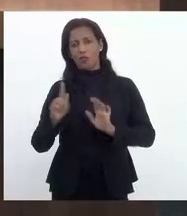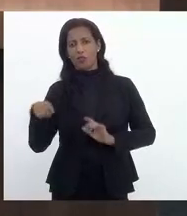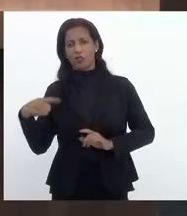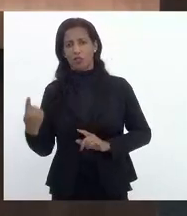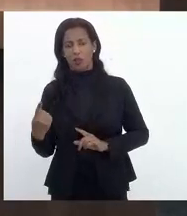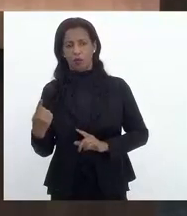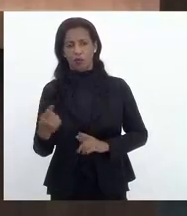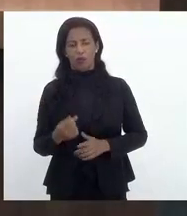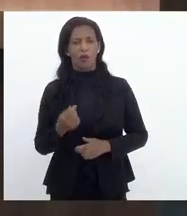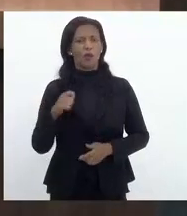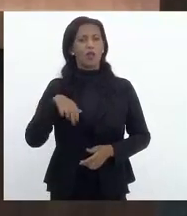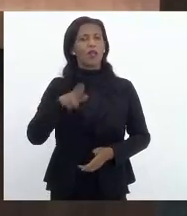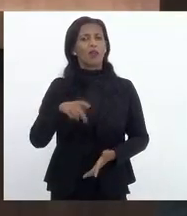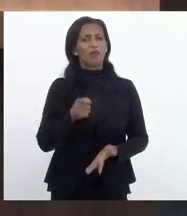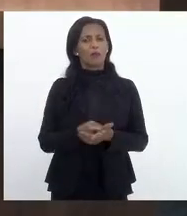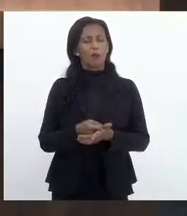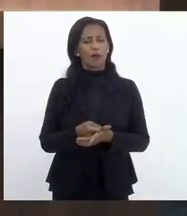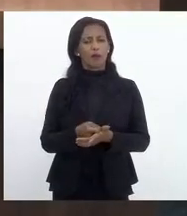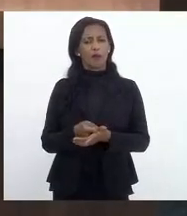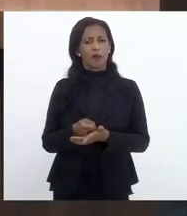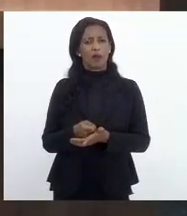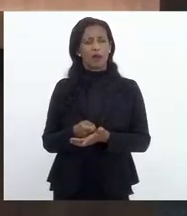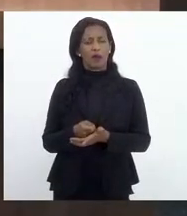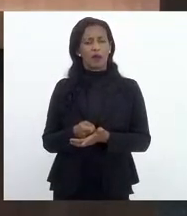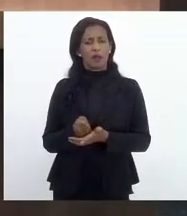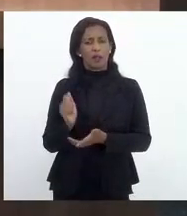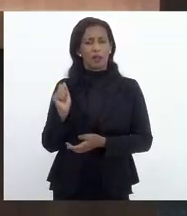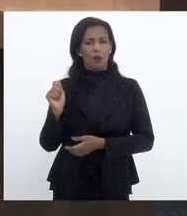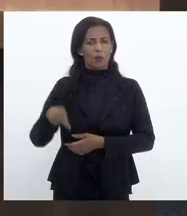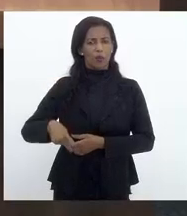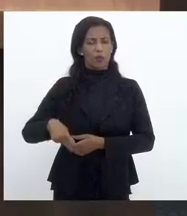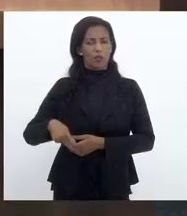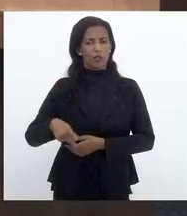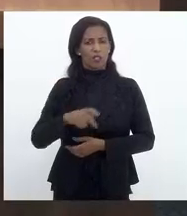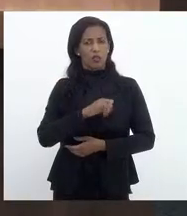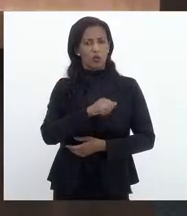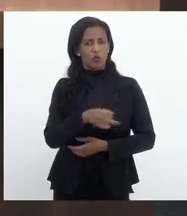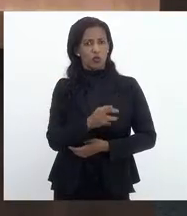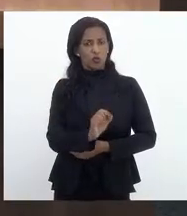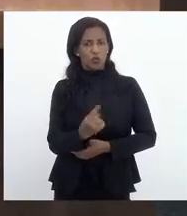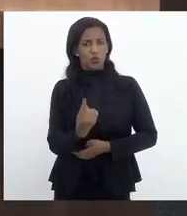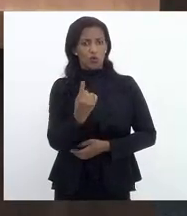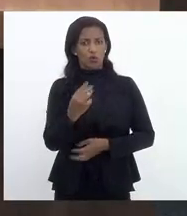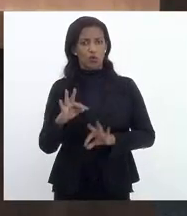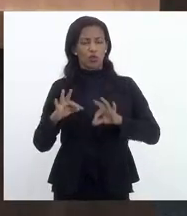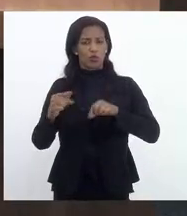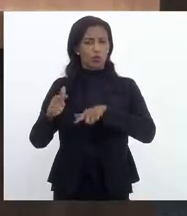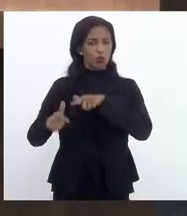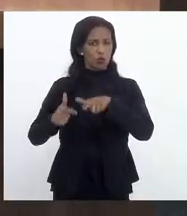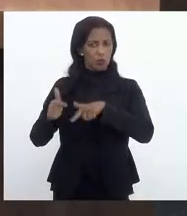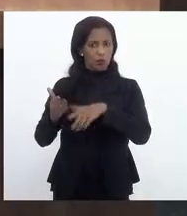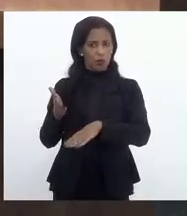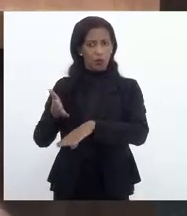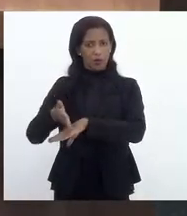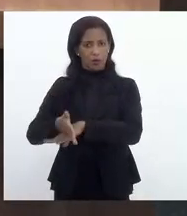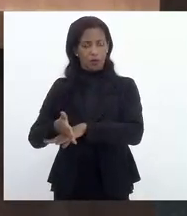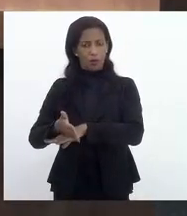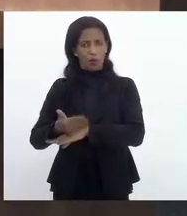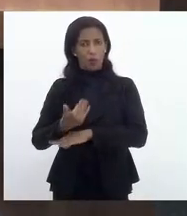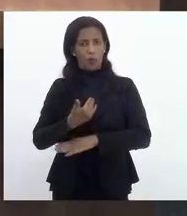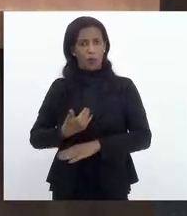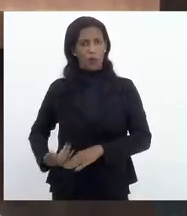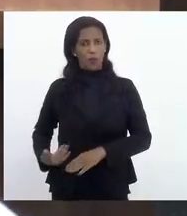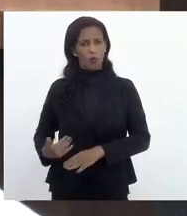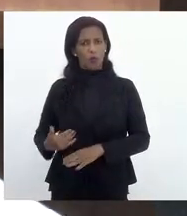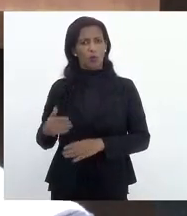quem é que vai pagar aposentadoria do regime jurídico único se todos os trabalhadores que estão entrando no serviço públicos estão no